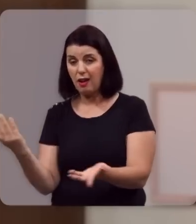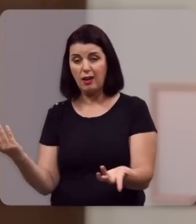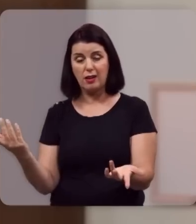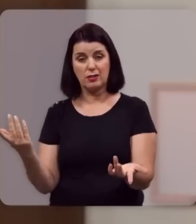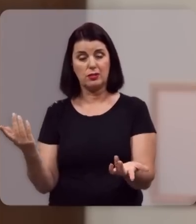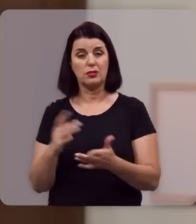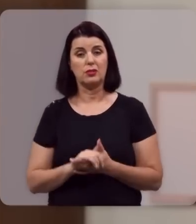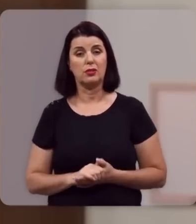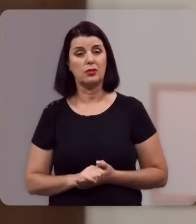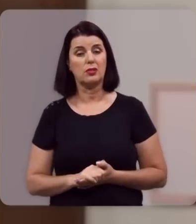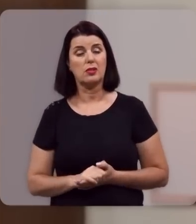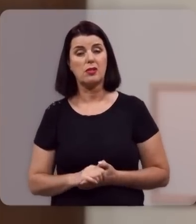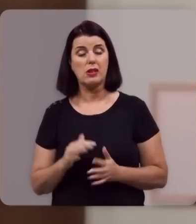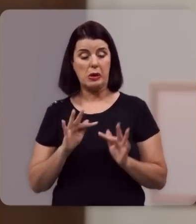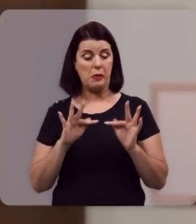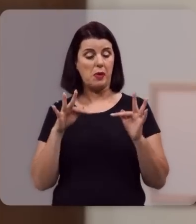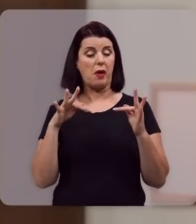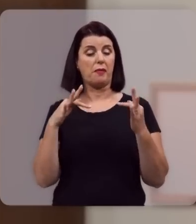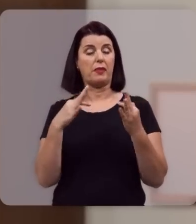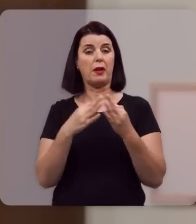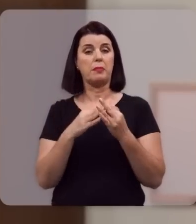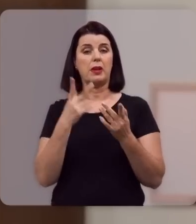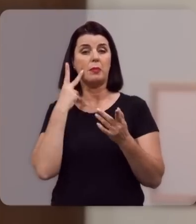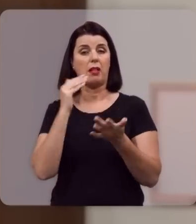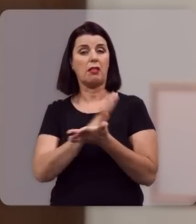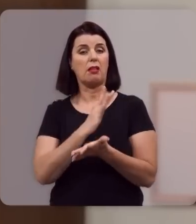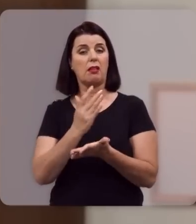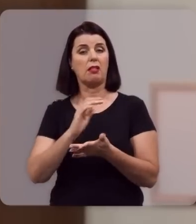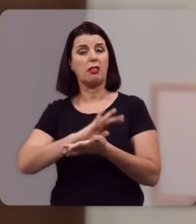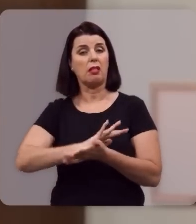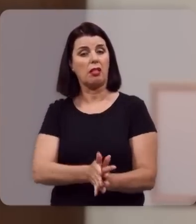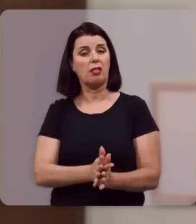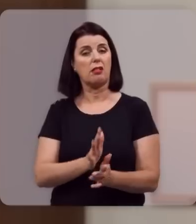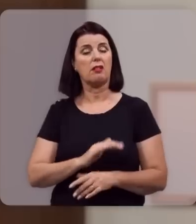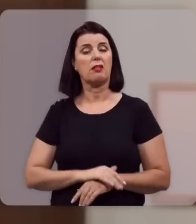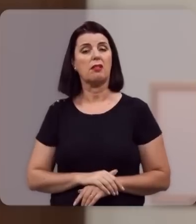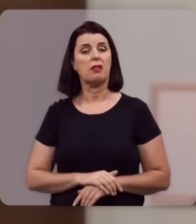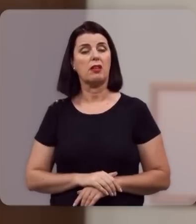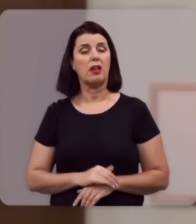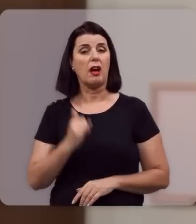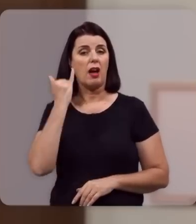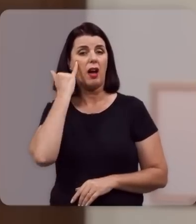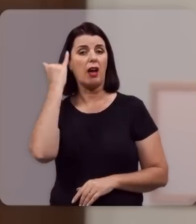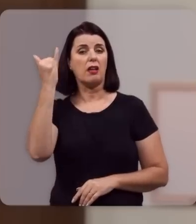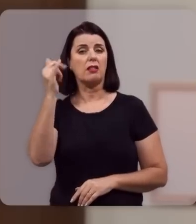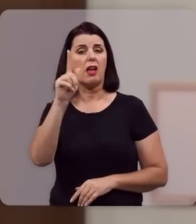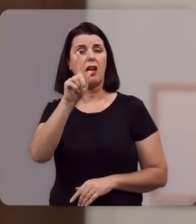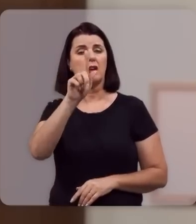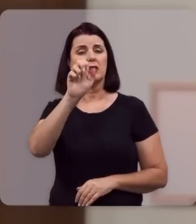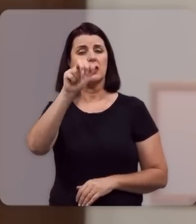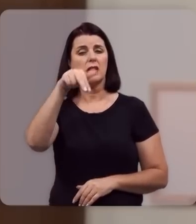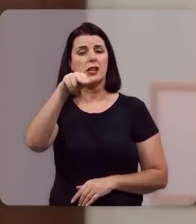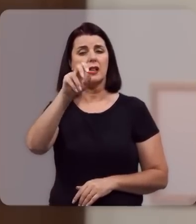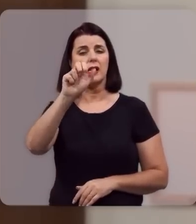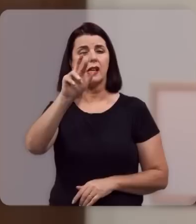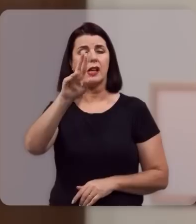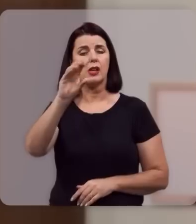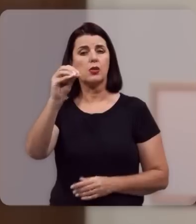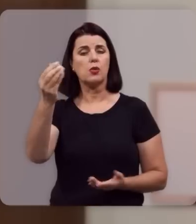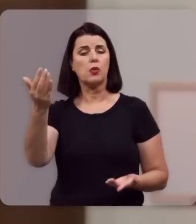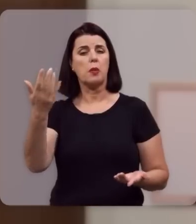de amargo e amargo de doce. A família está sendo desconstruída. A ideologia de gênero tem